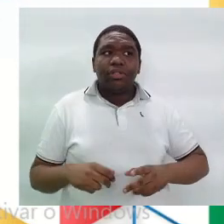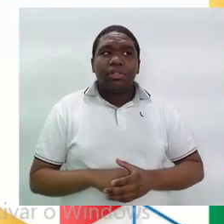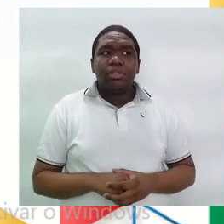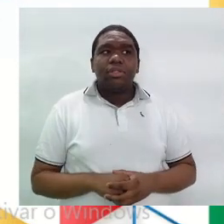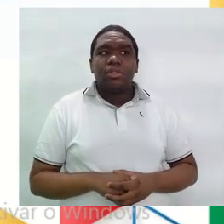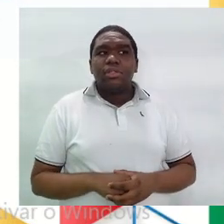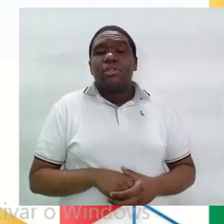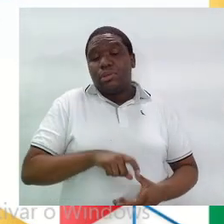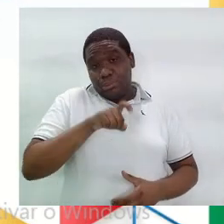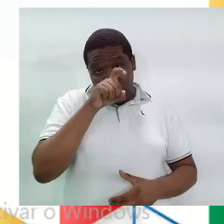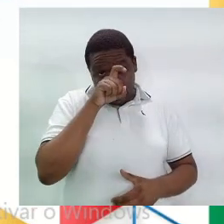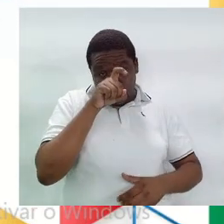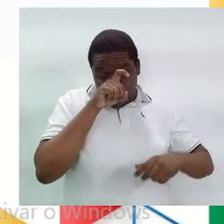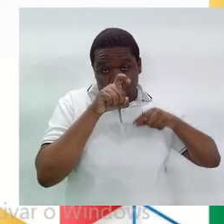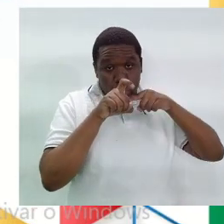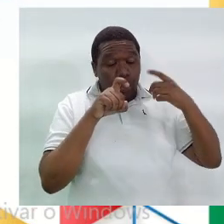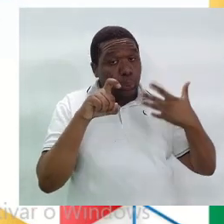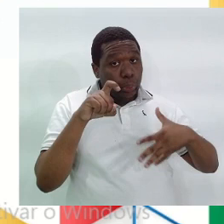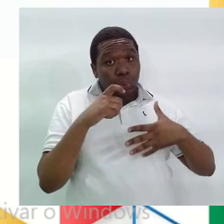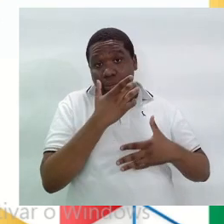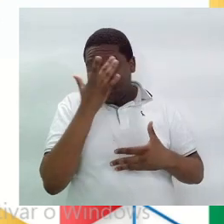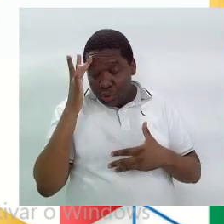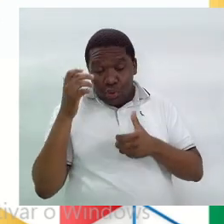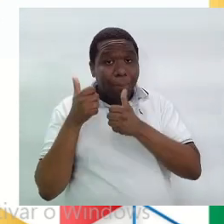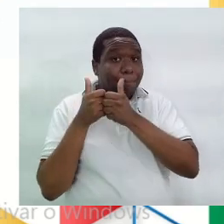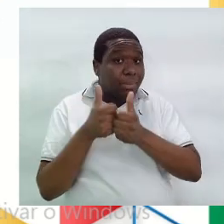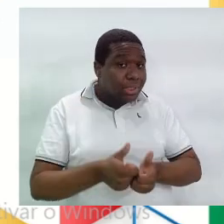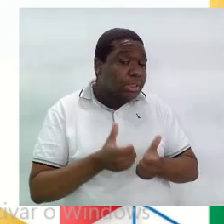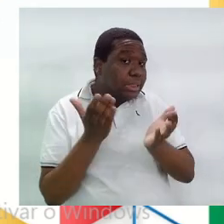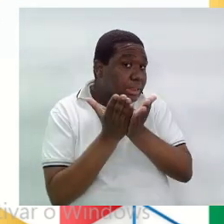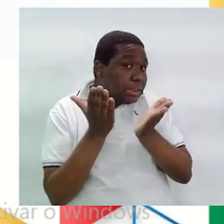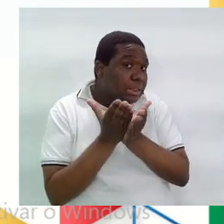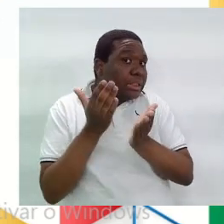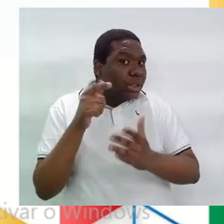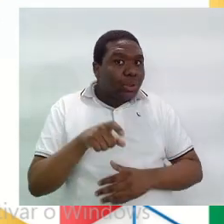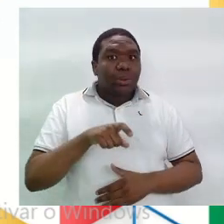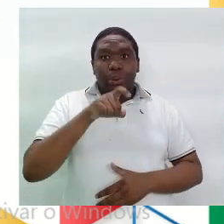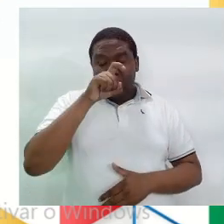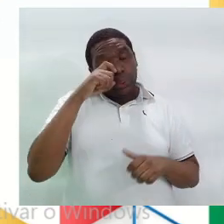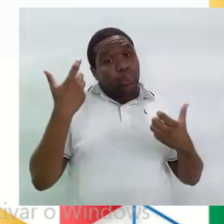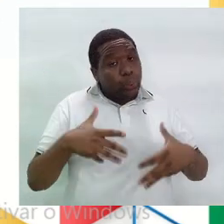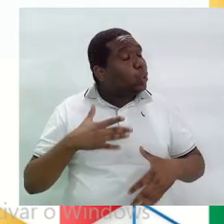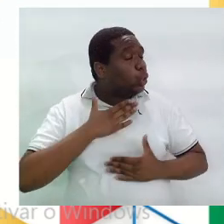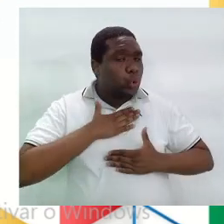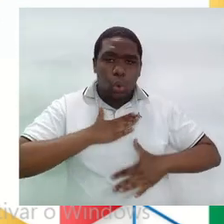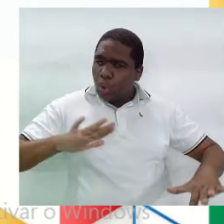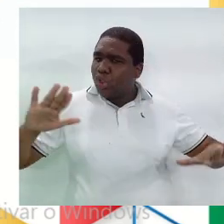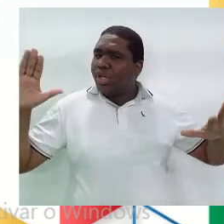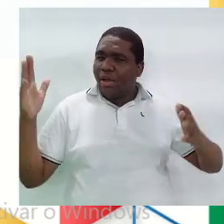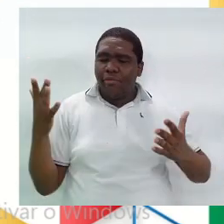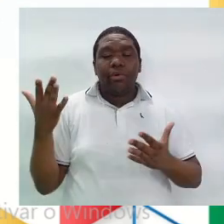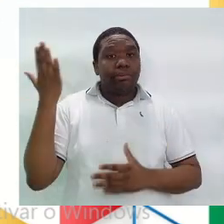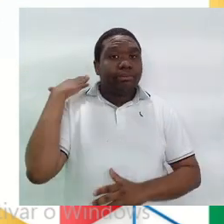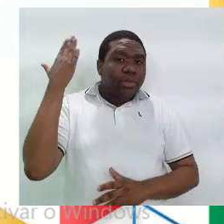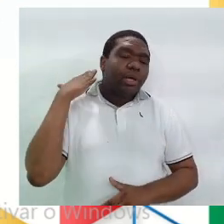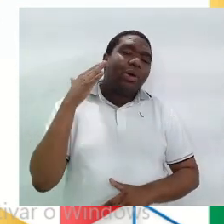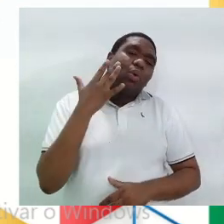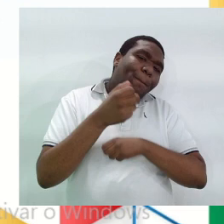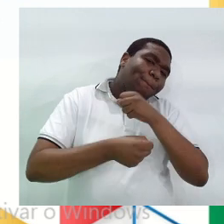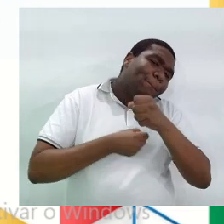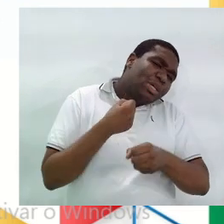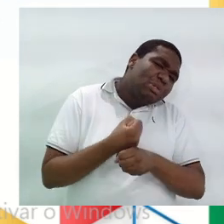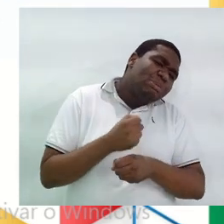sido duramente perseguida pelo cristianismo em tempos passados. Até a década de 50,